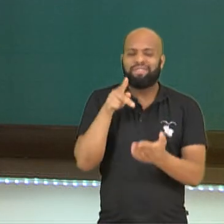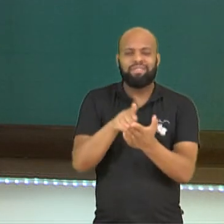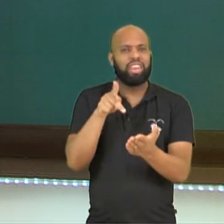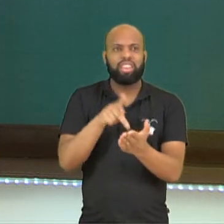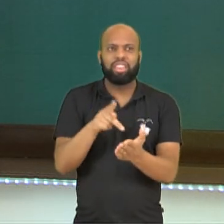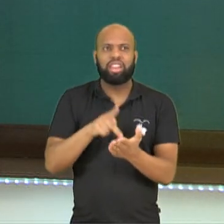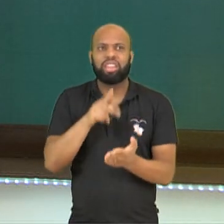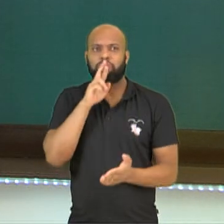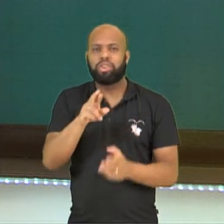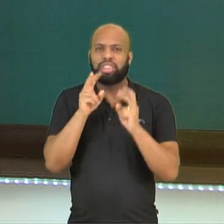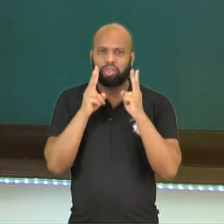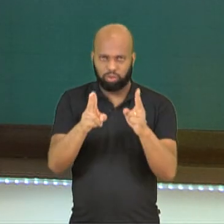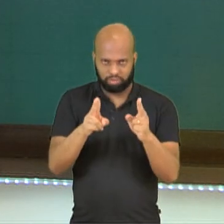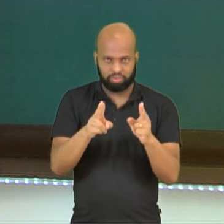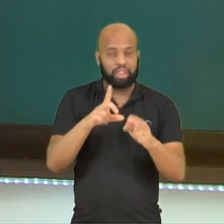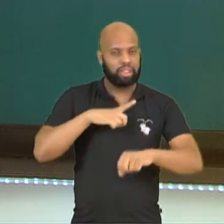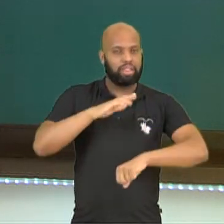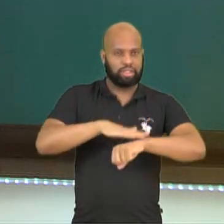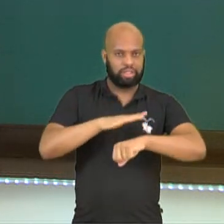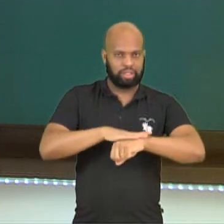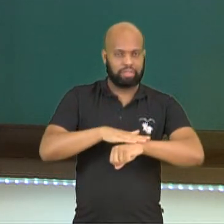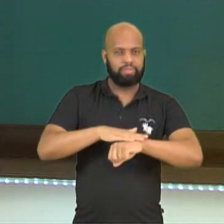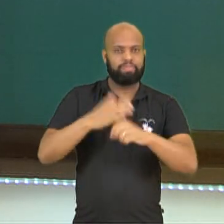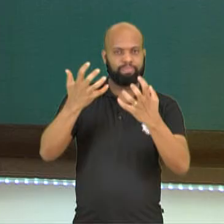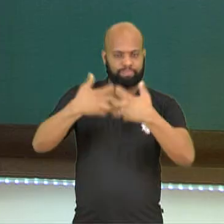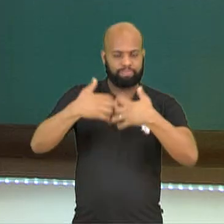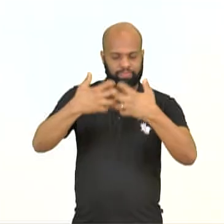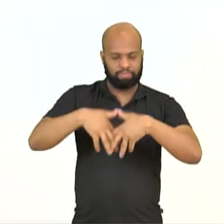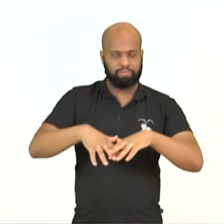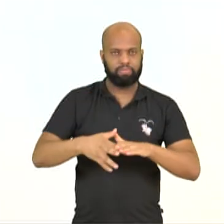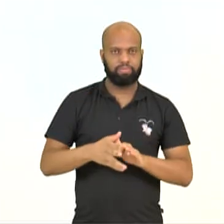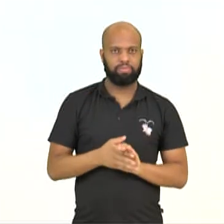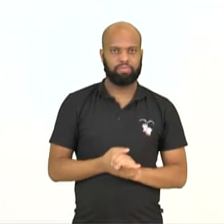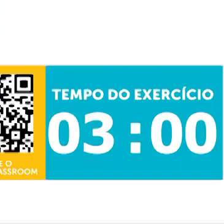serem iguais? É com você, eu já volto.